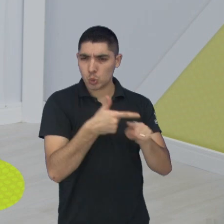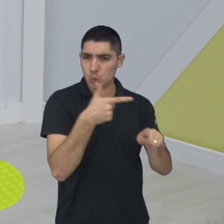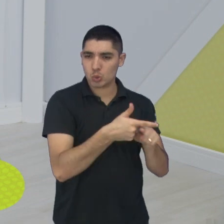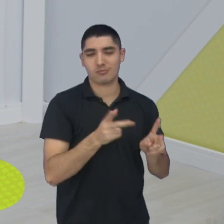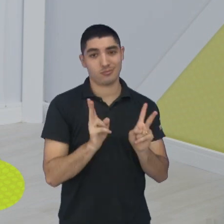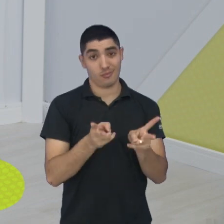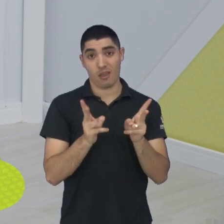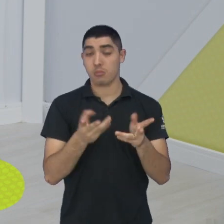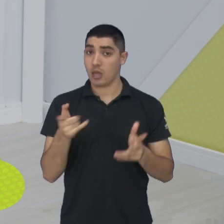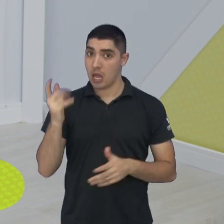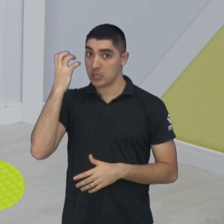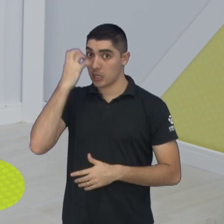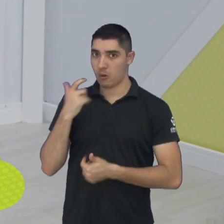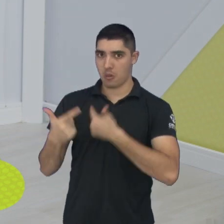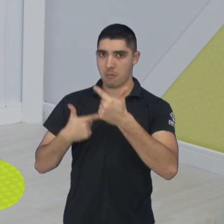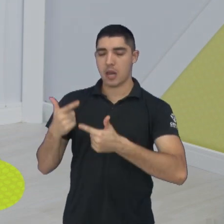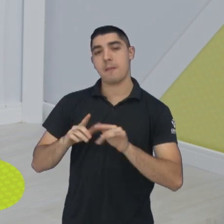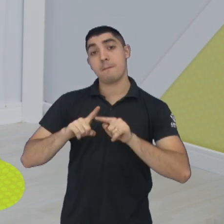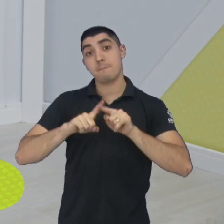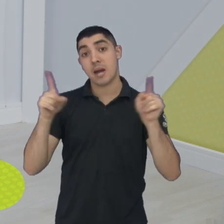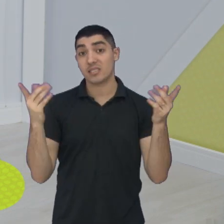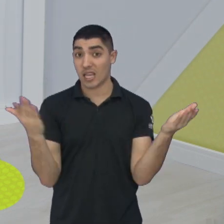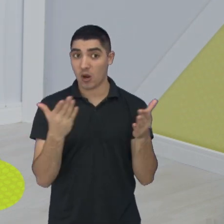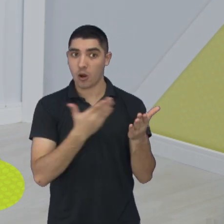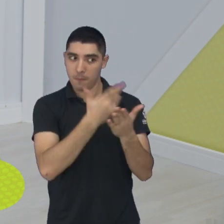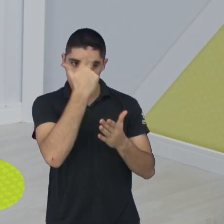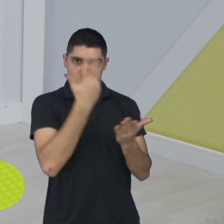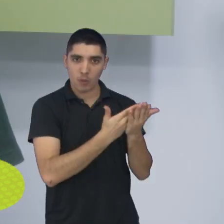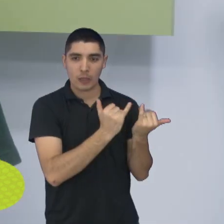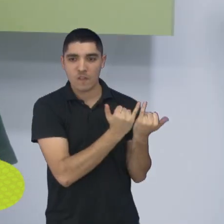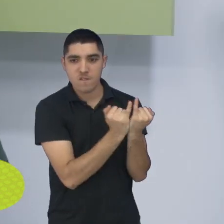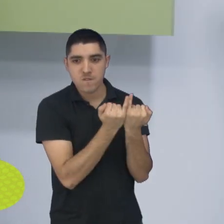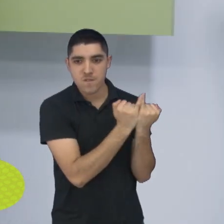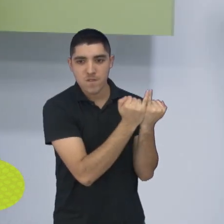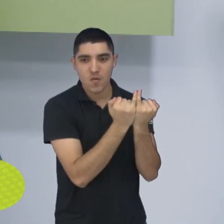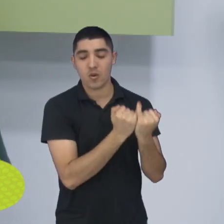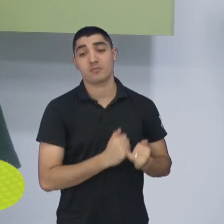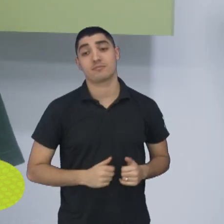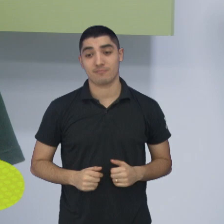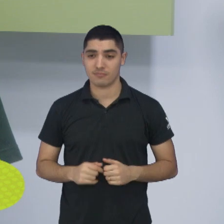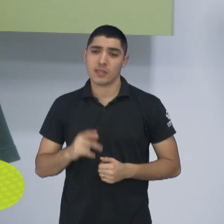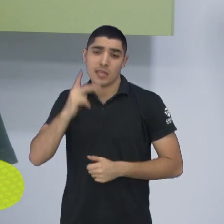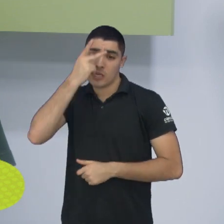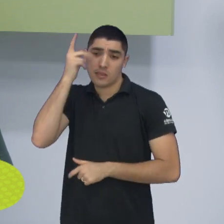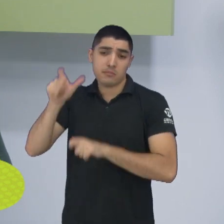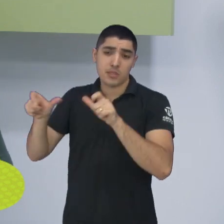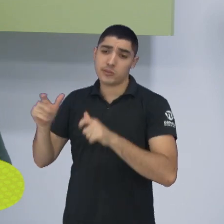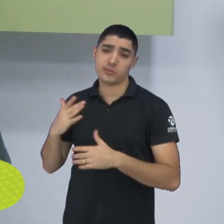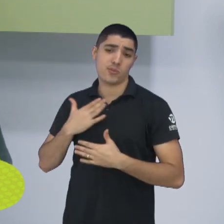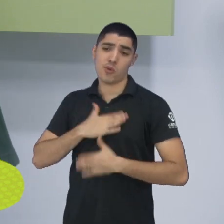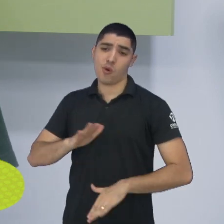sabe que é muito sério, mas começa-se a ventilar esse tipo de coisa, né, Bruno? E ninguém gosta de perder também, né? Sim. Então,